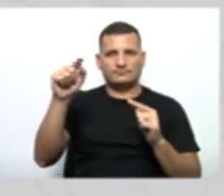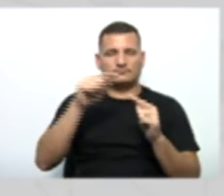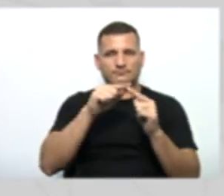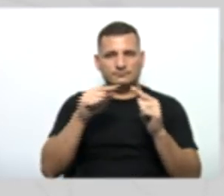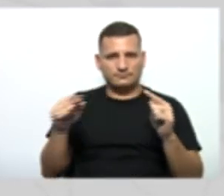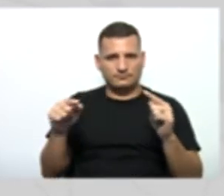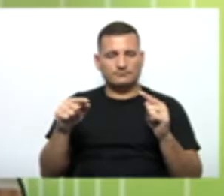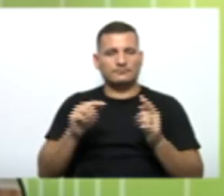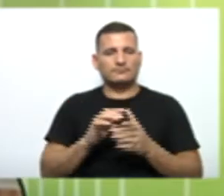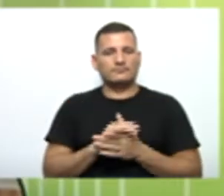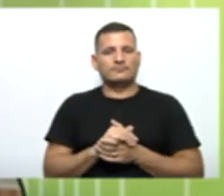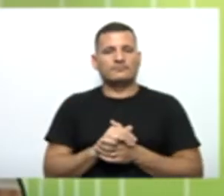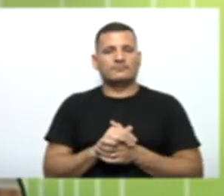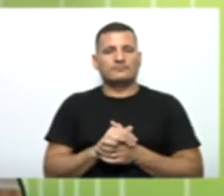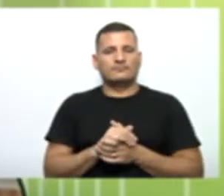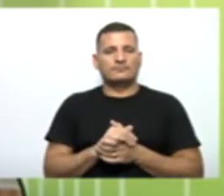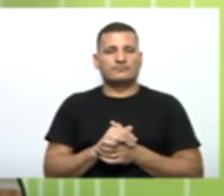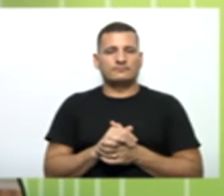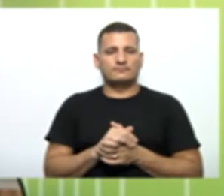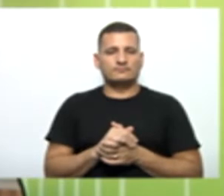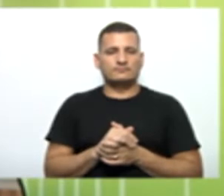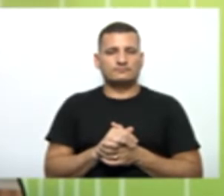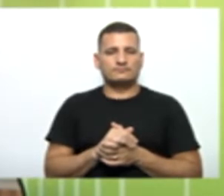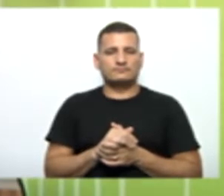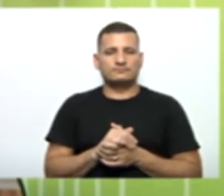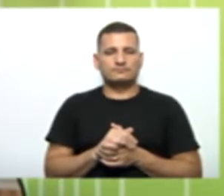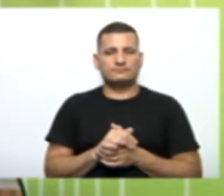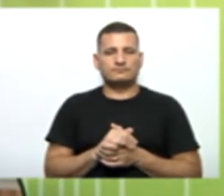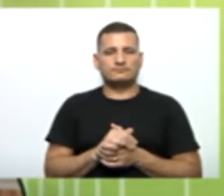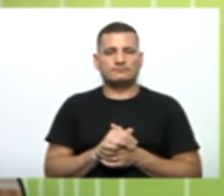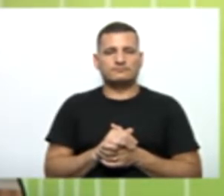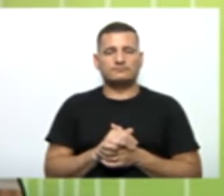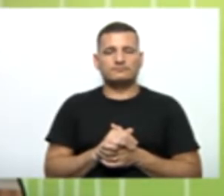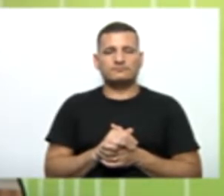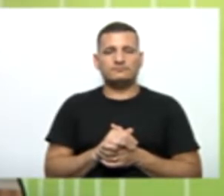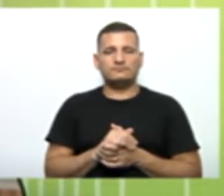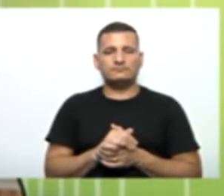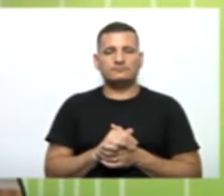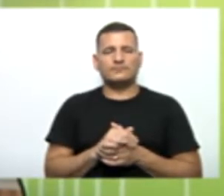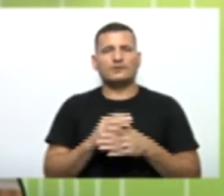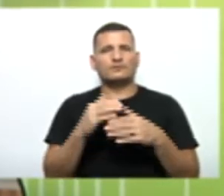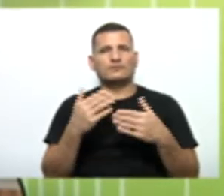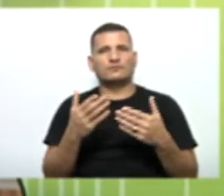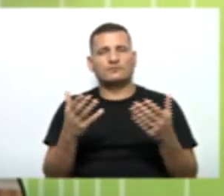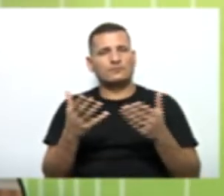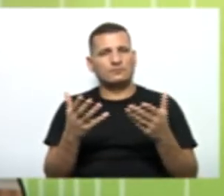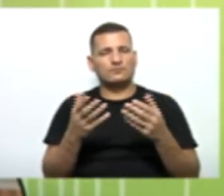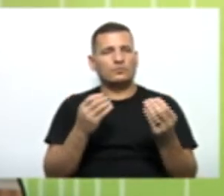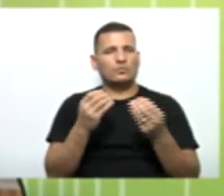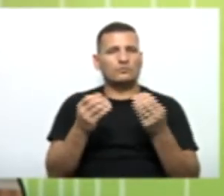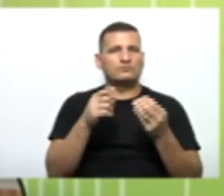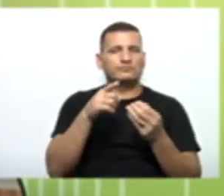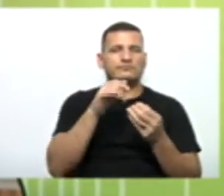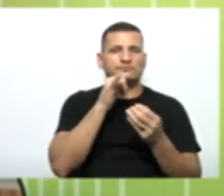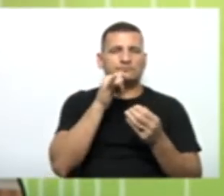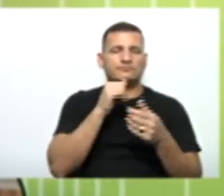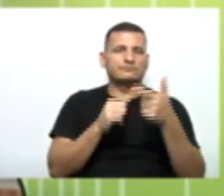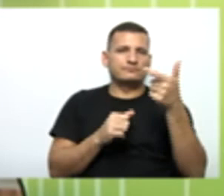vejam bem aqui, ó. Vamos lá. Ó, como que vocês vão dizer que uma classe se relaciona com